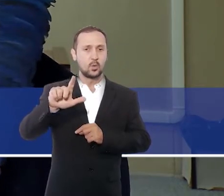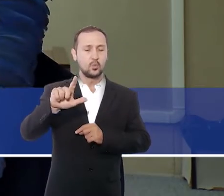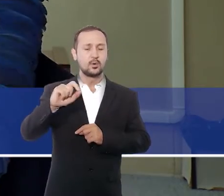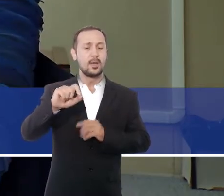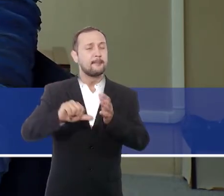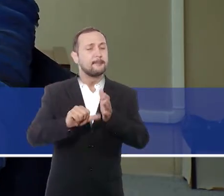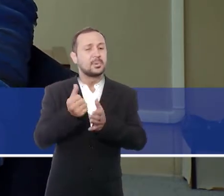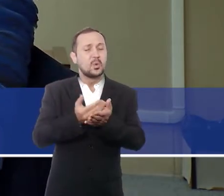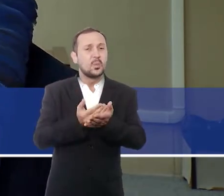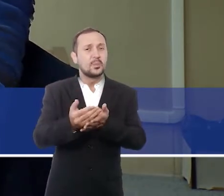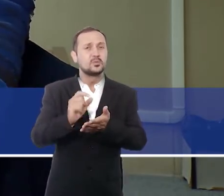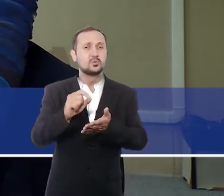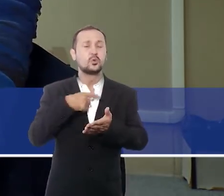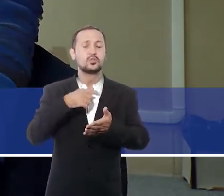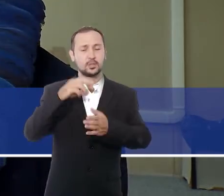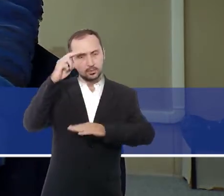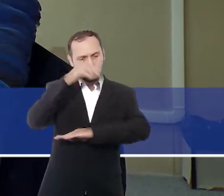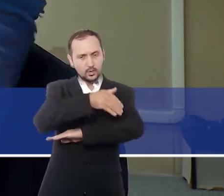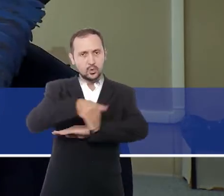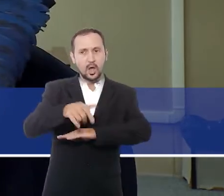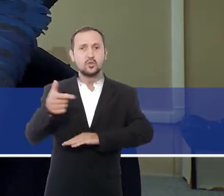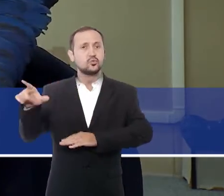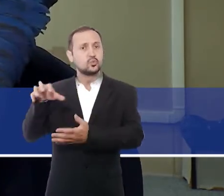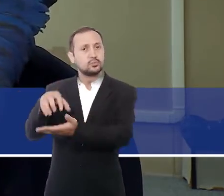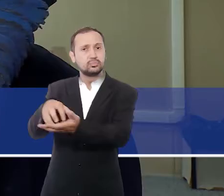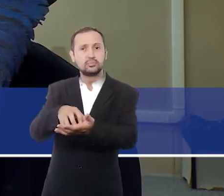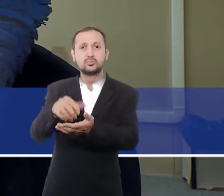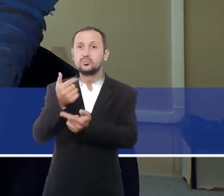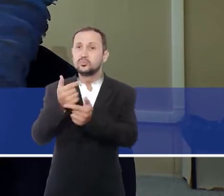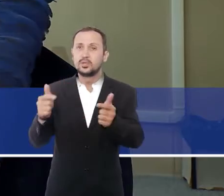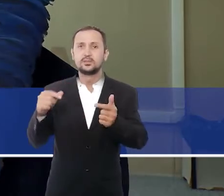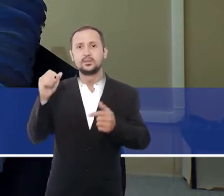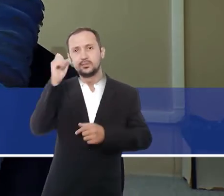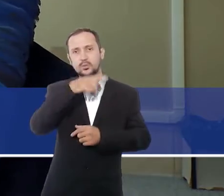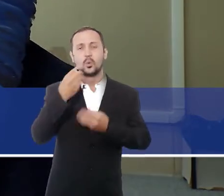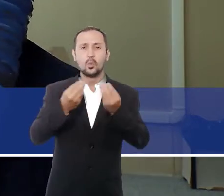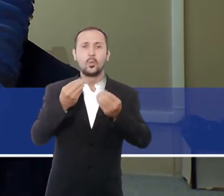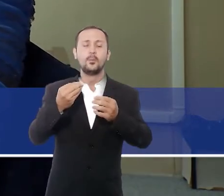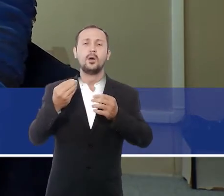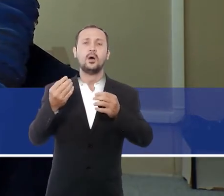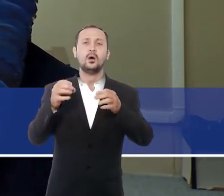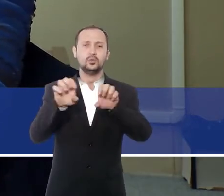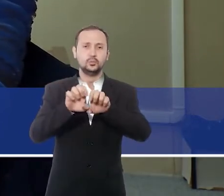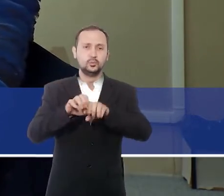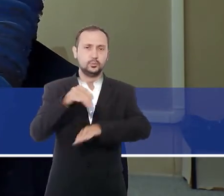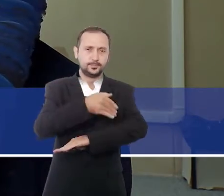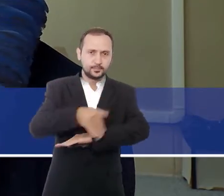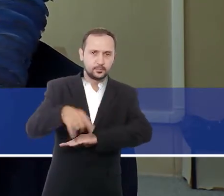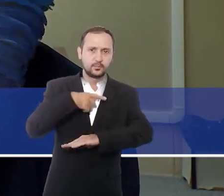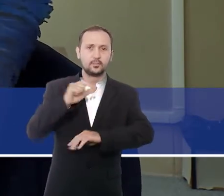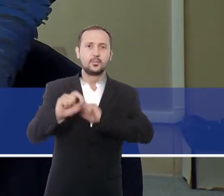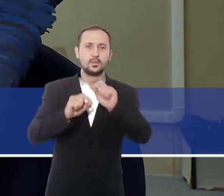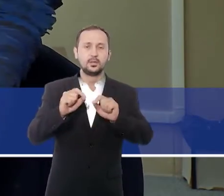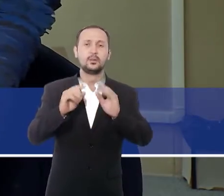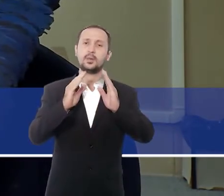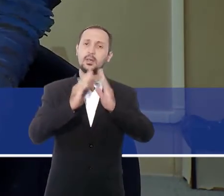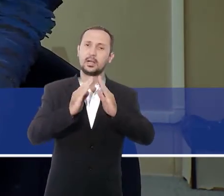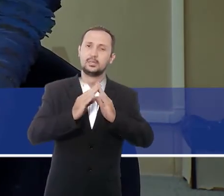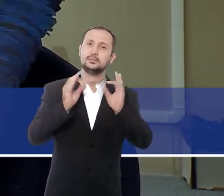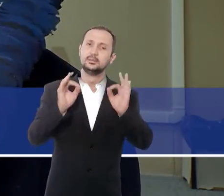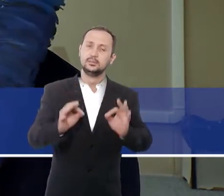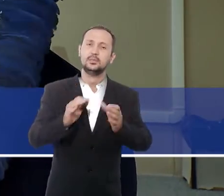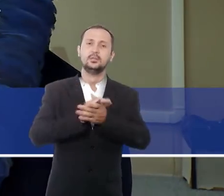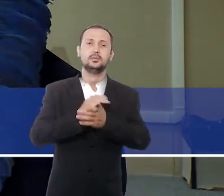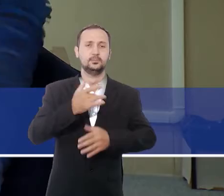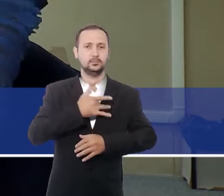Ela está infraestruturada, ela tem asfalto, as outras não têm. Então, essa é a dificuldade, a infraestrutura, buscar moradia